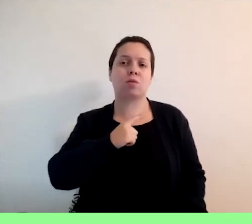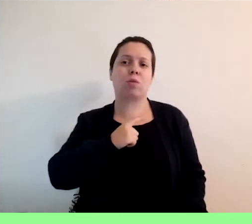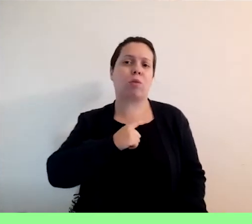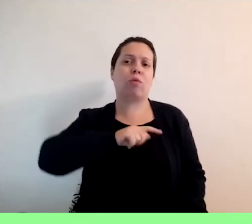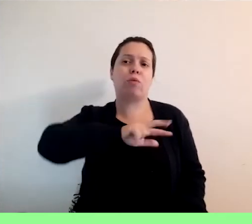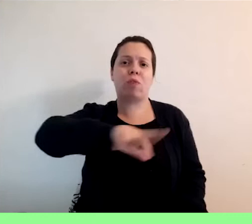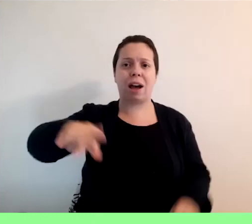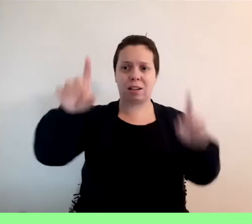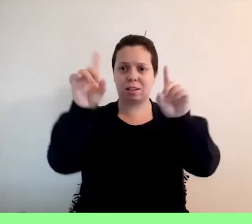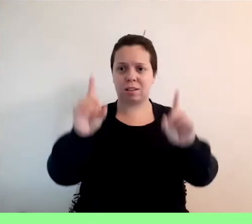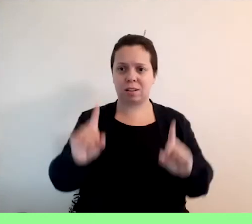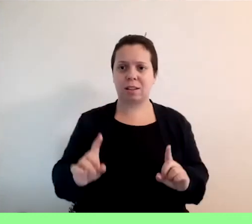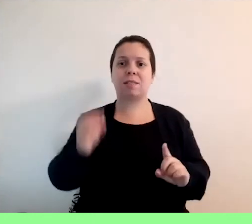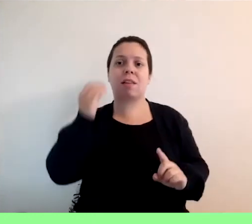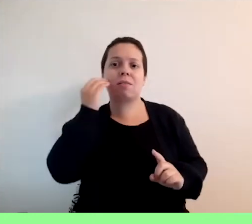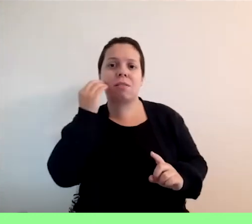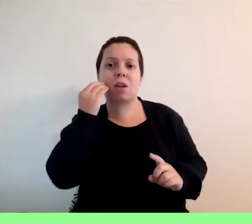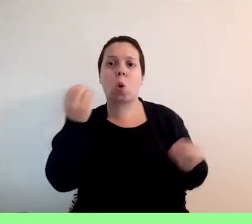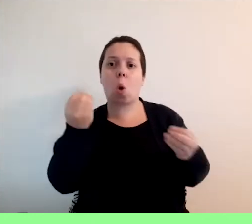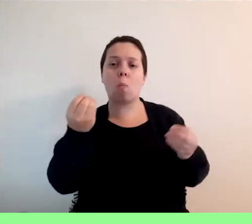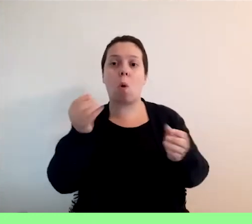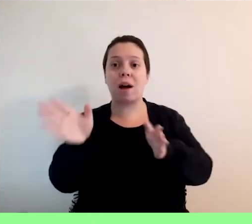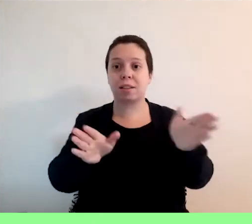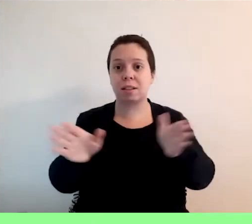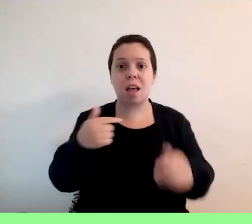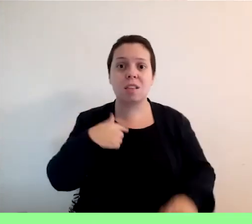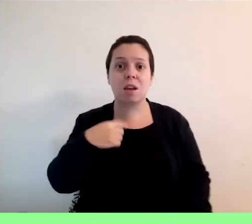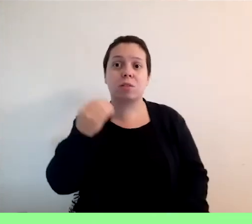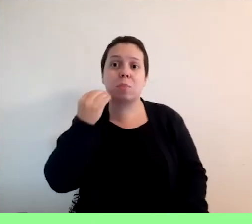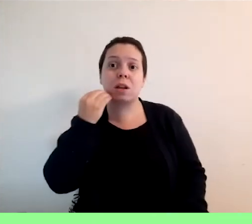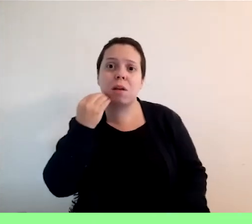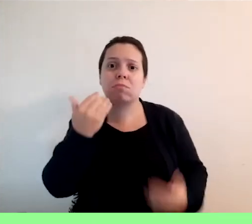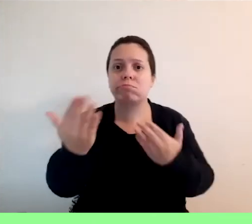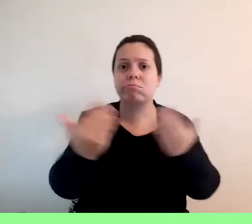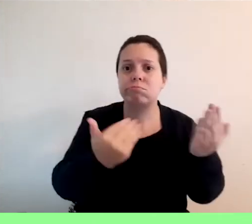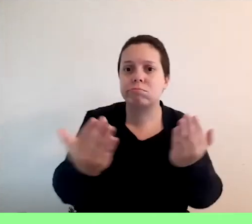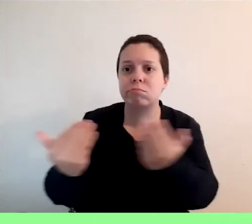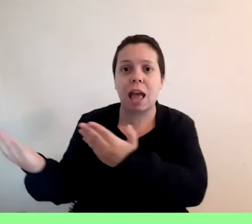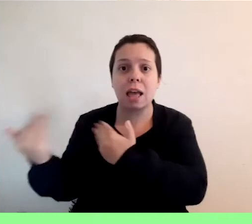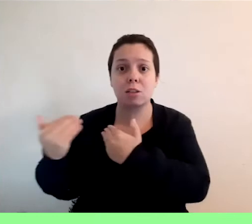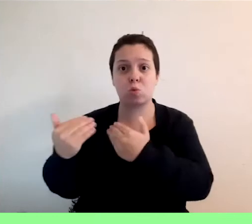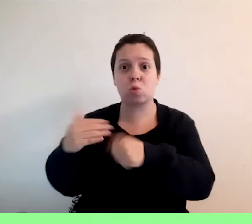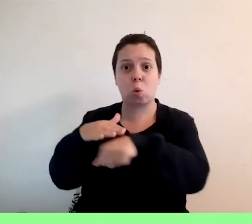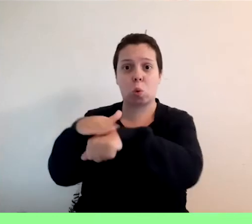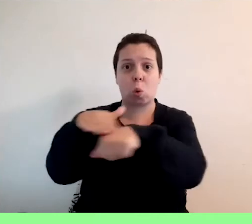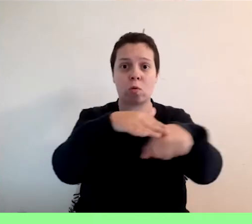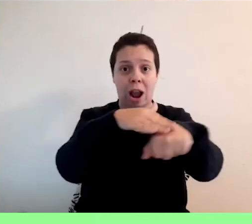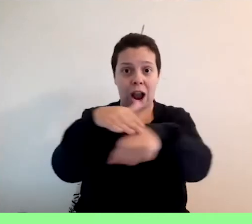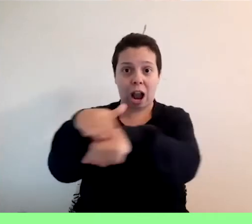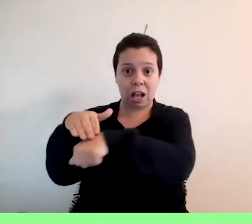UX acessível, de experimentar muitas conversas com essas pessoas, quando eu tô